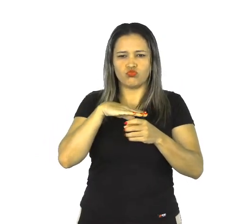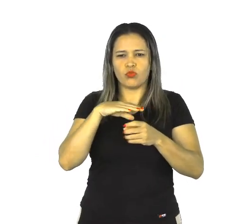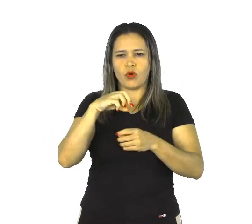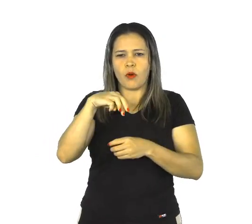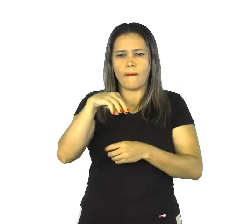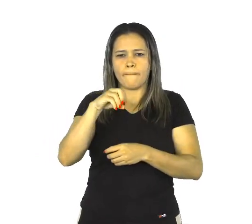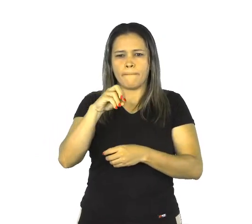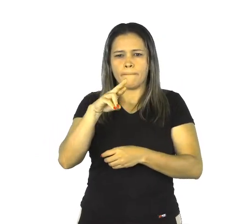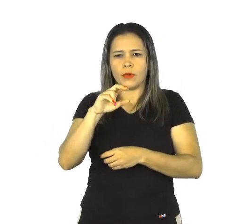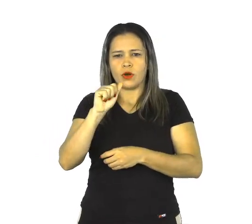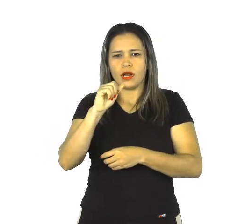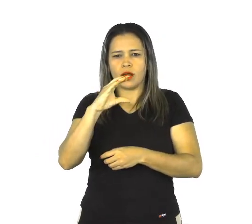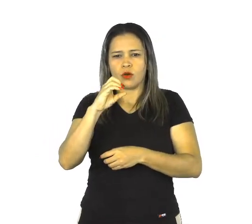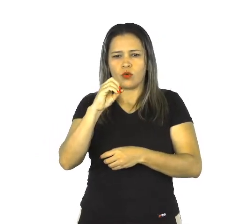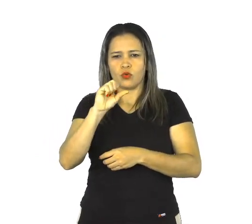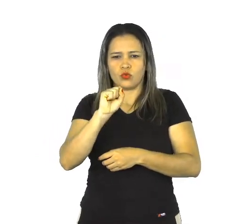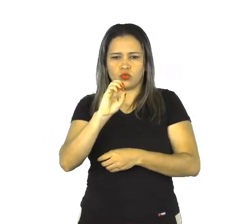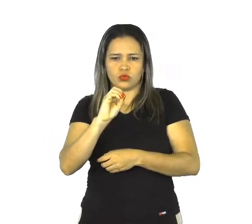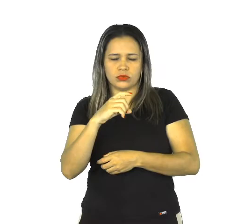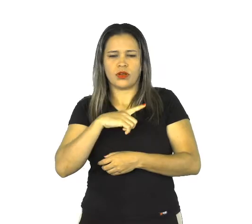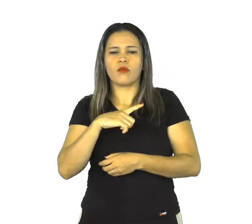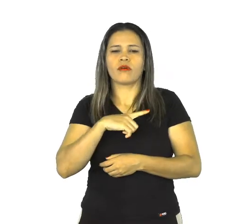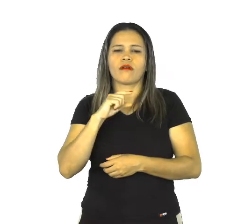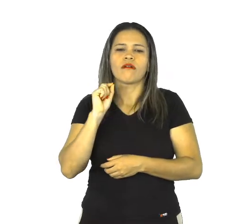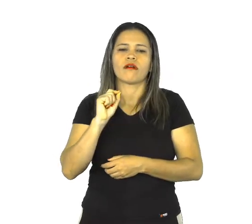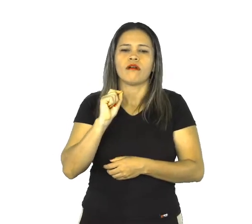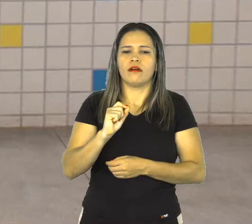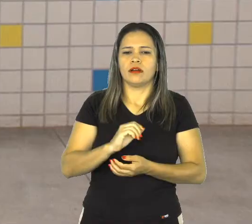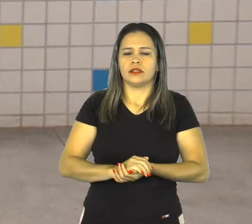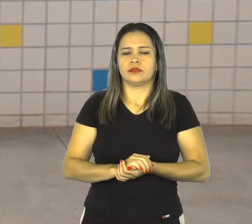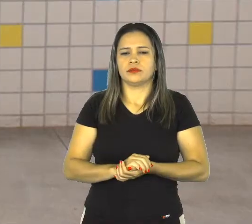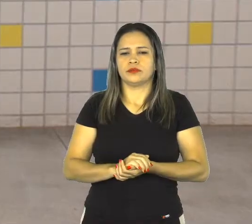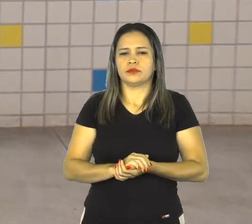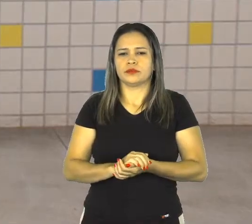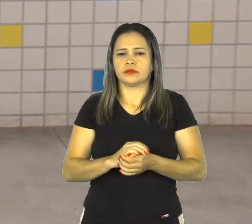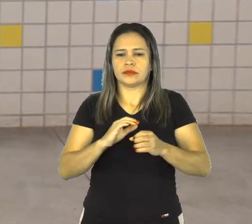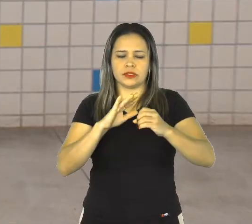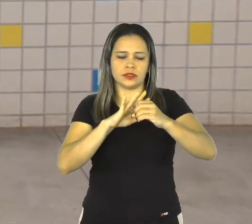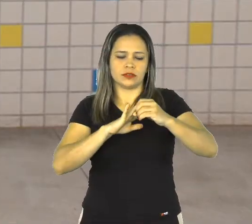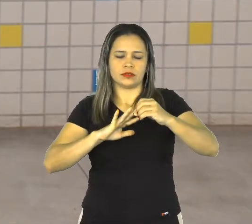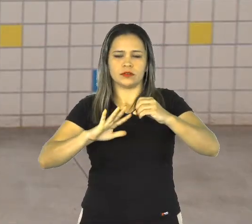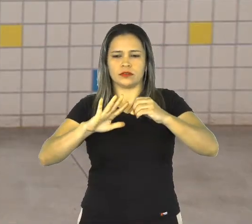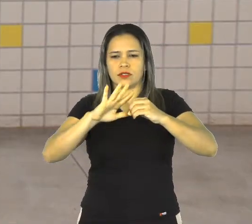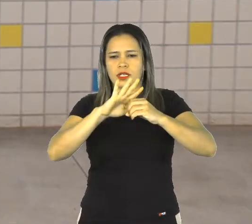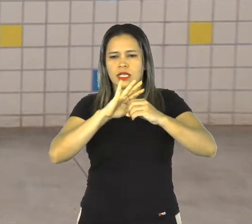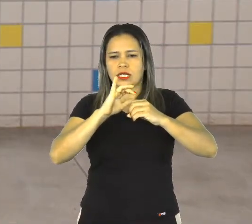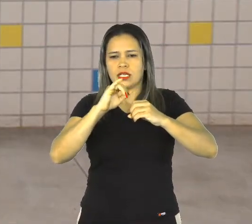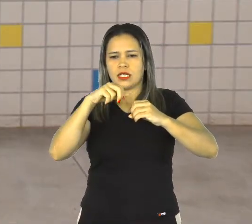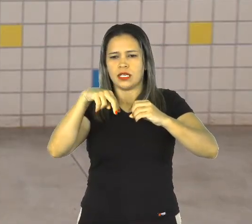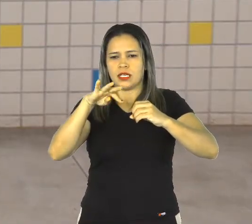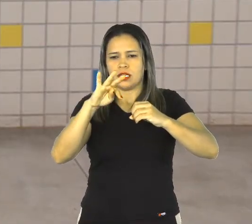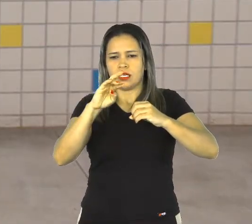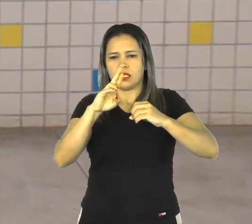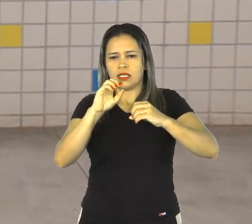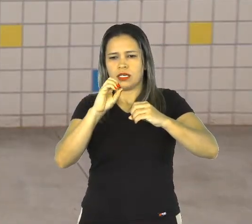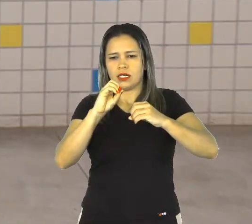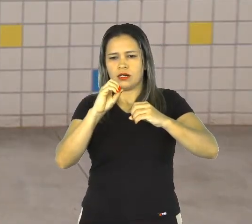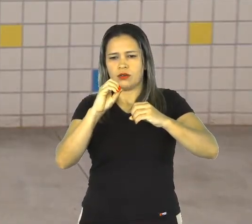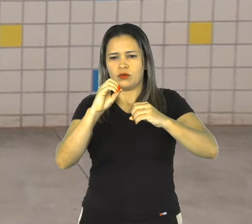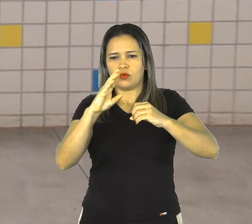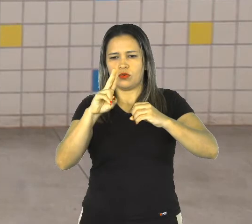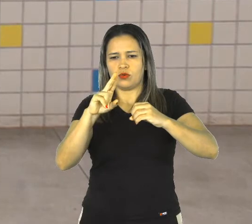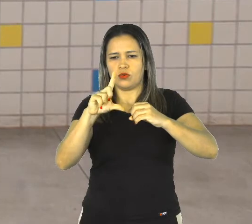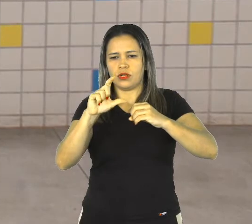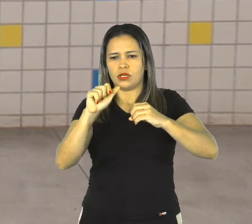aquoso, que é o que? São fluidos intraoculares. Qual é a função desses fluidos